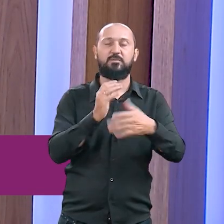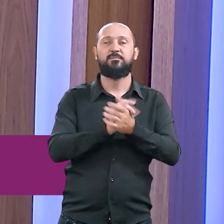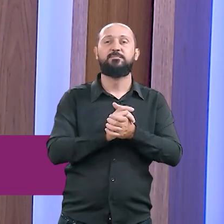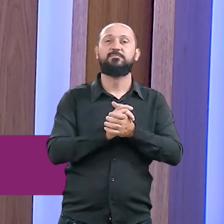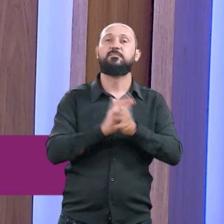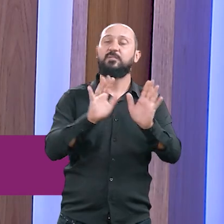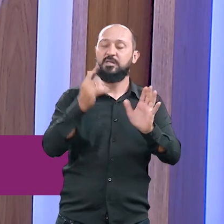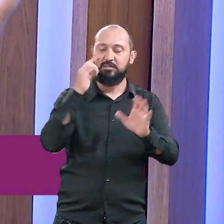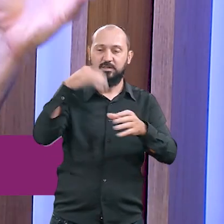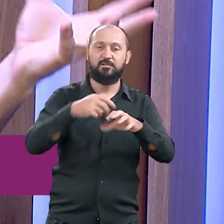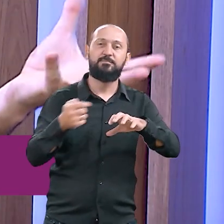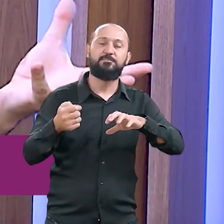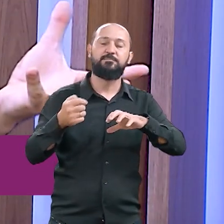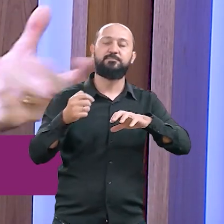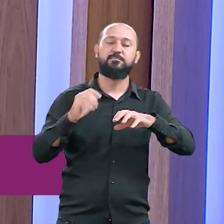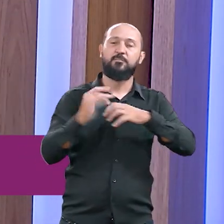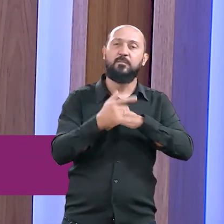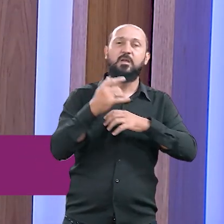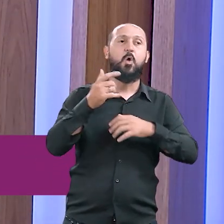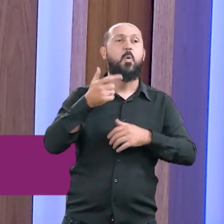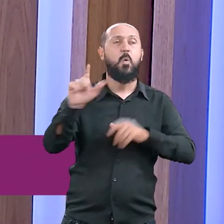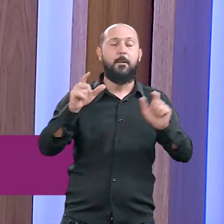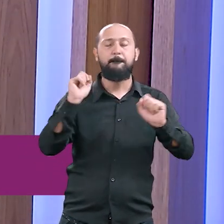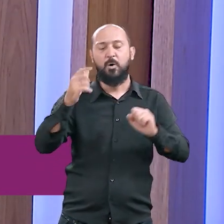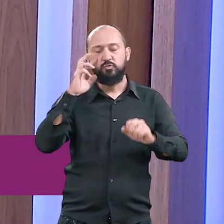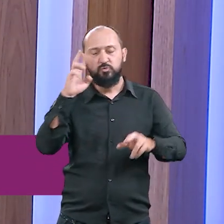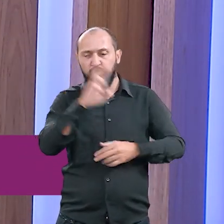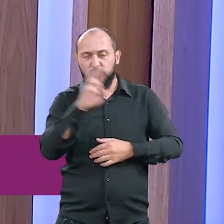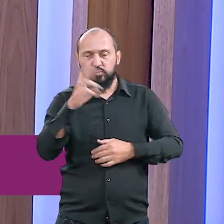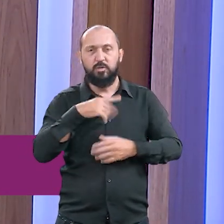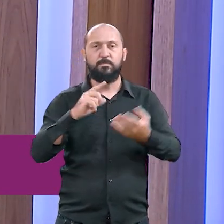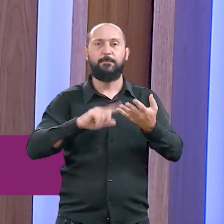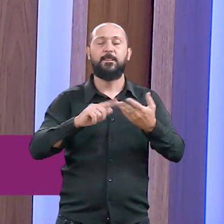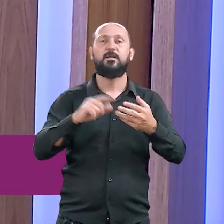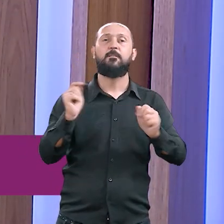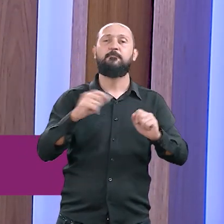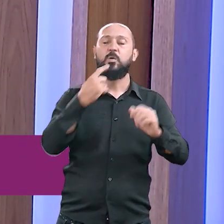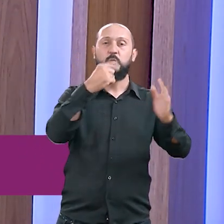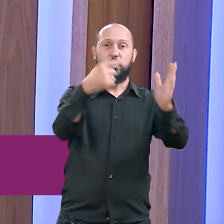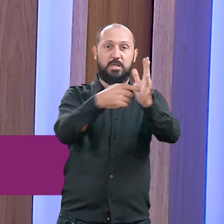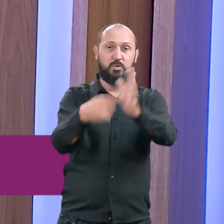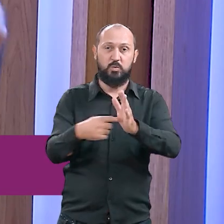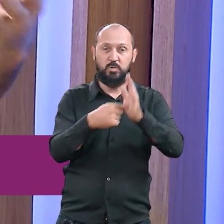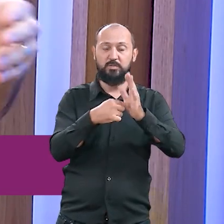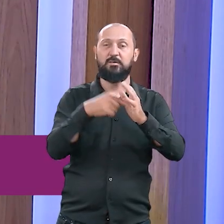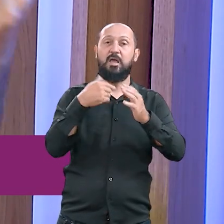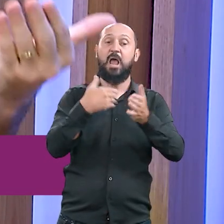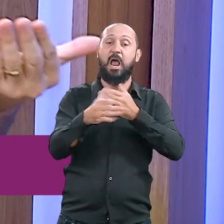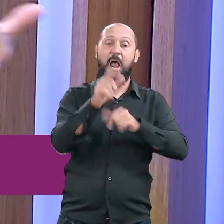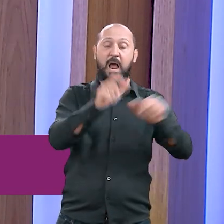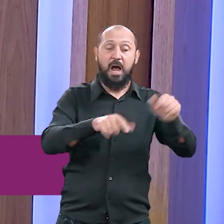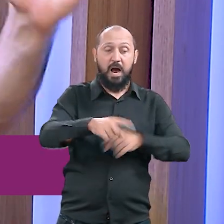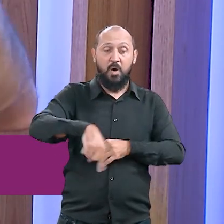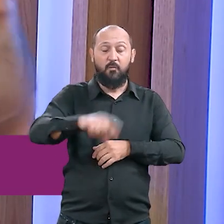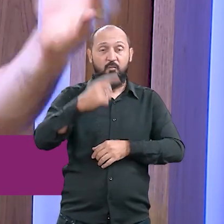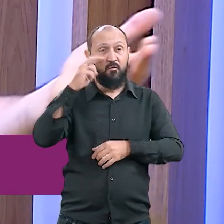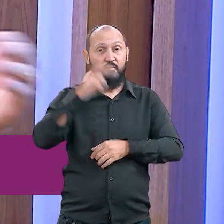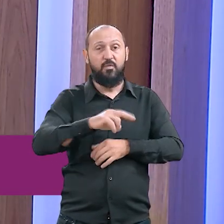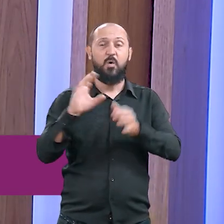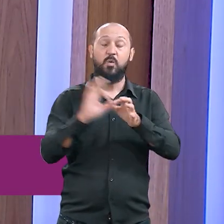daquele profissional honesto que trabalha com a política, mas a gente sabe também que nós estamos aí vivendo a realidade